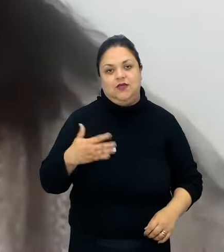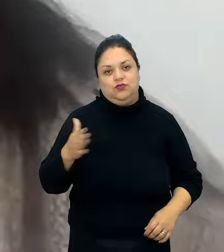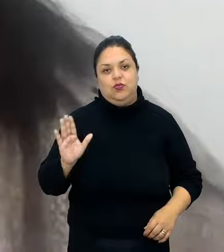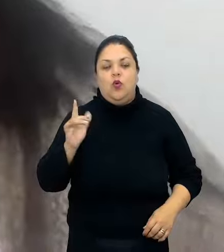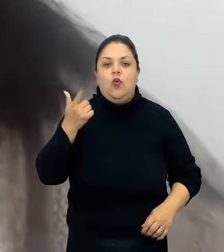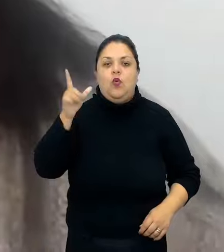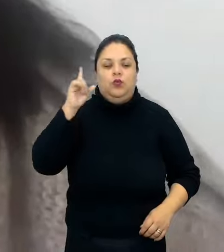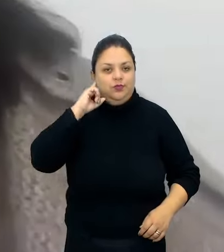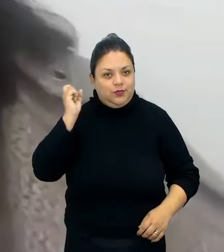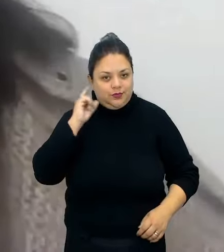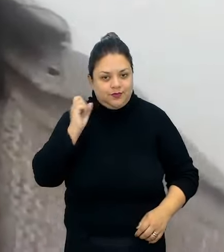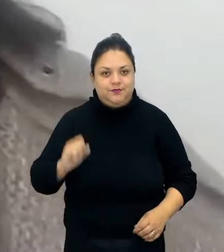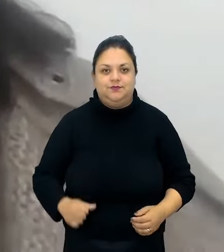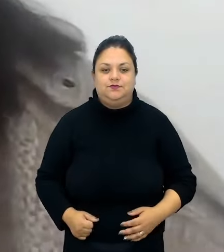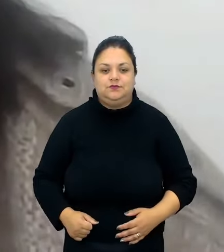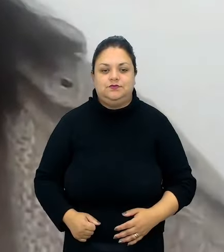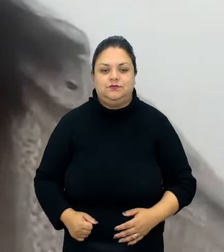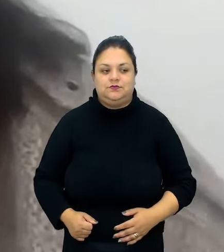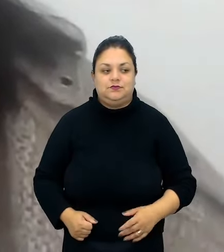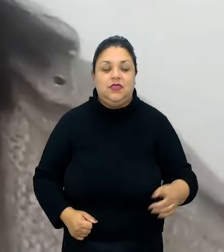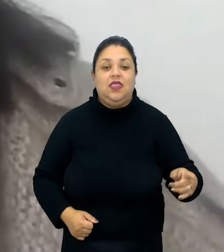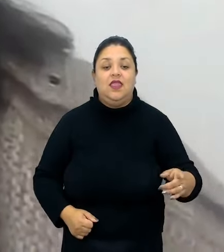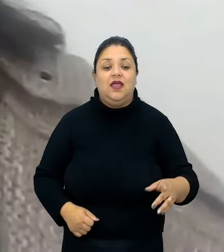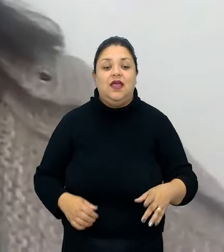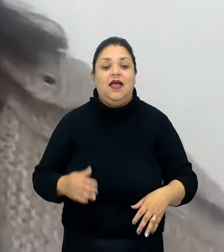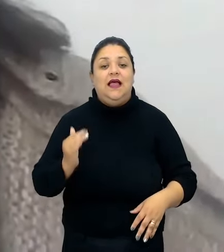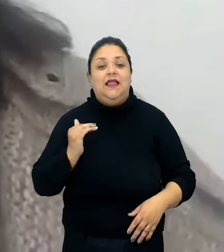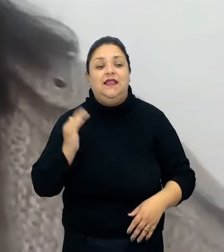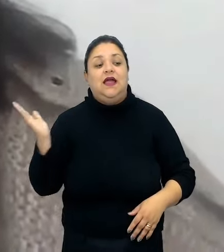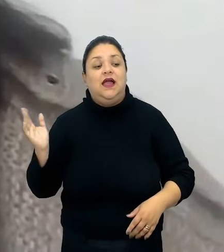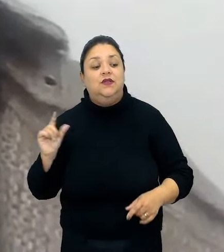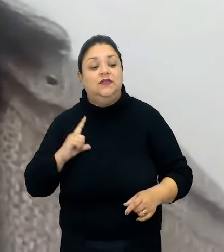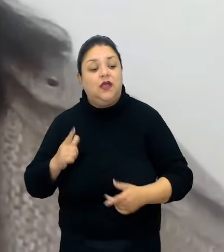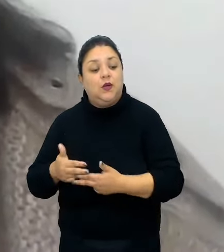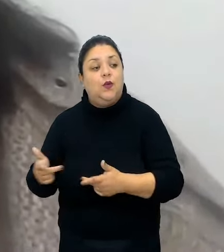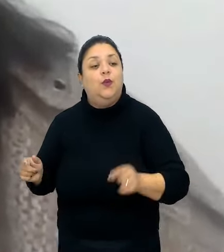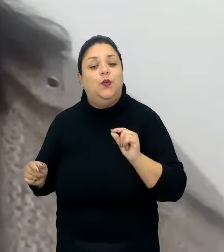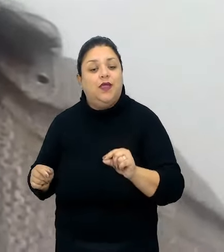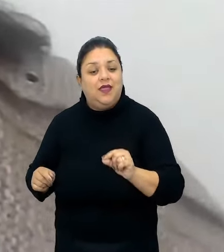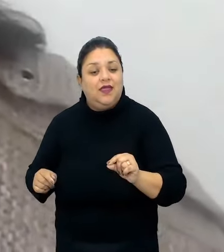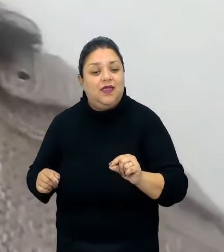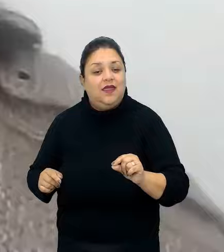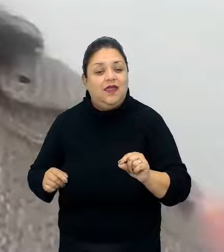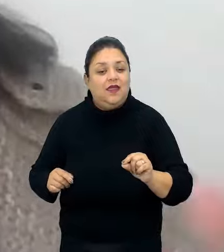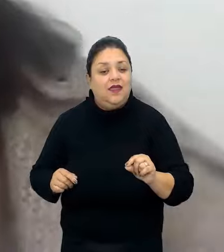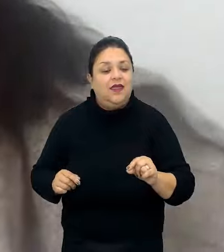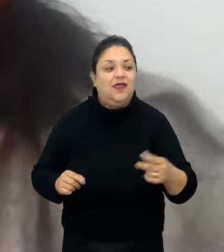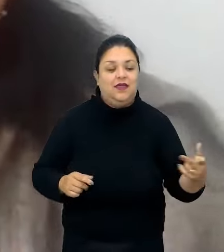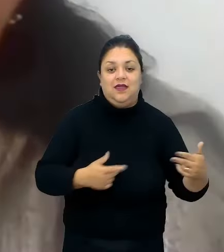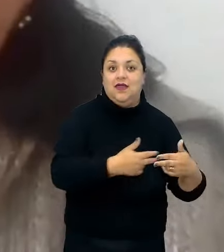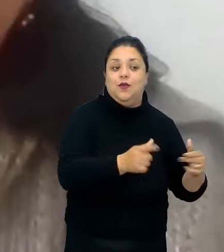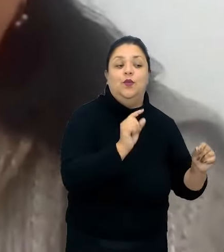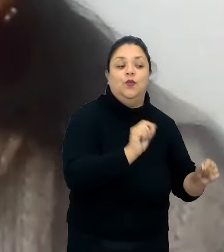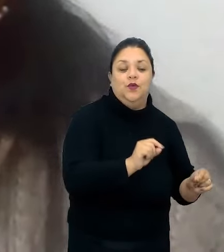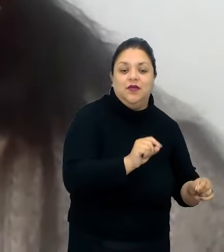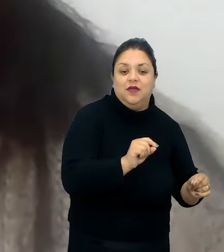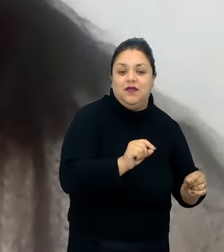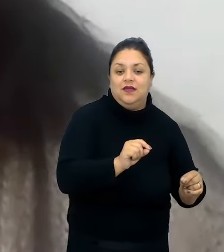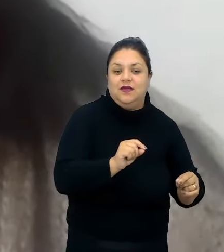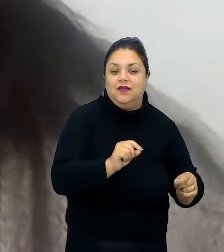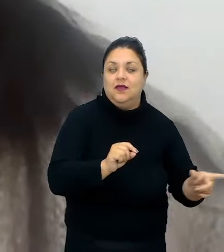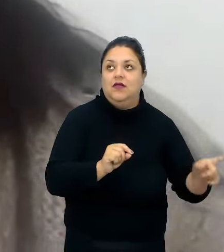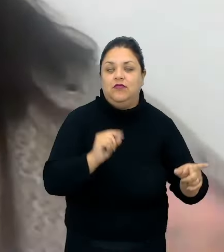ela passava, ela dizia, desse lado tem alguma coisa, o que é? Né? Então a gente podia explorar, desse lado tem